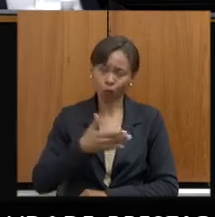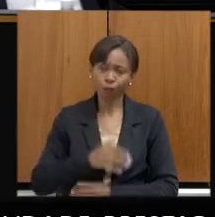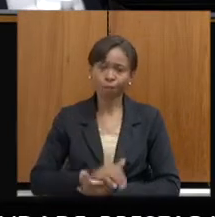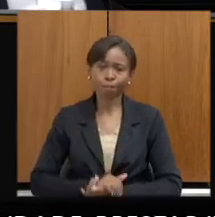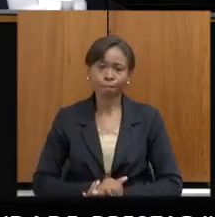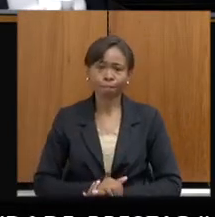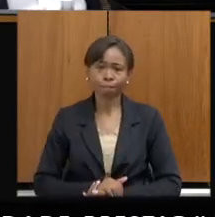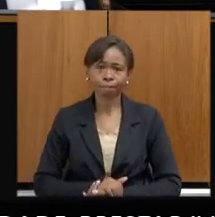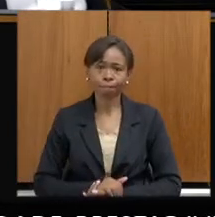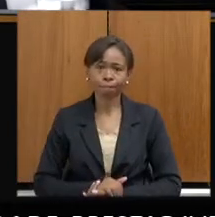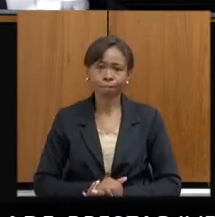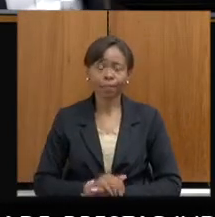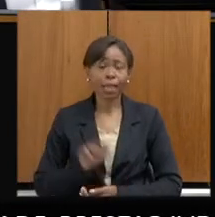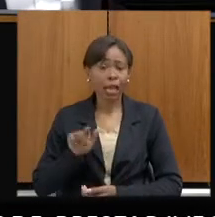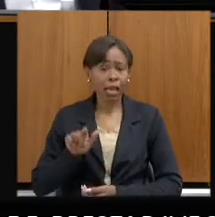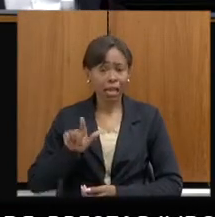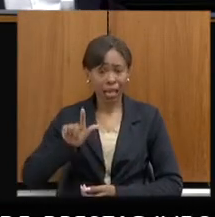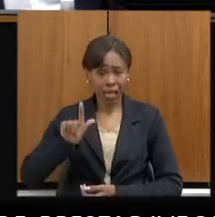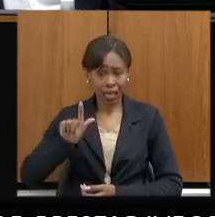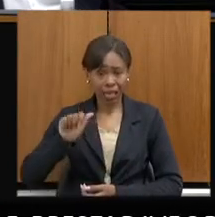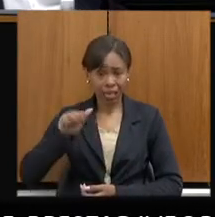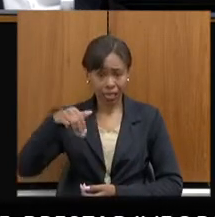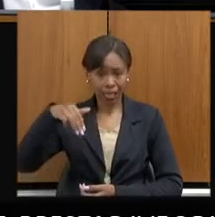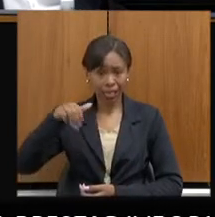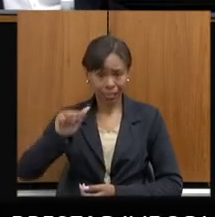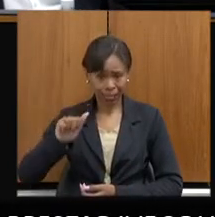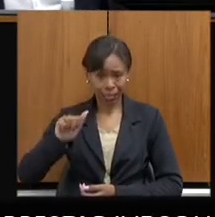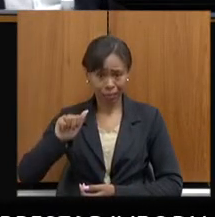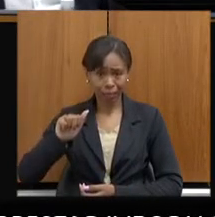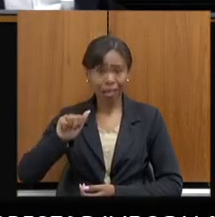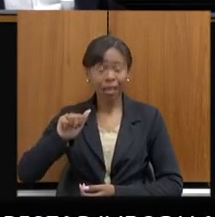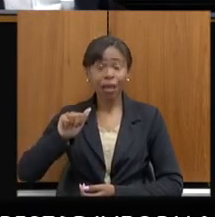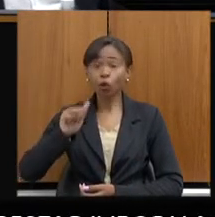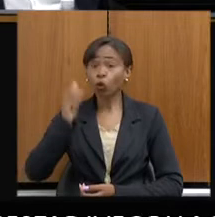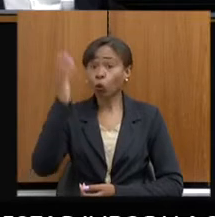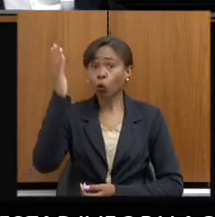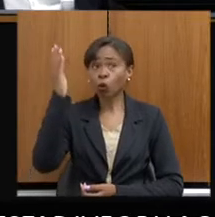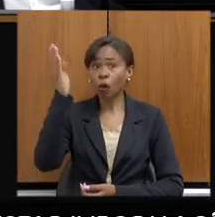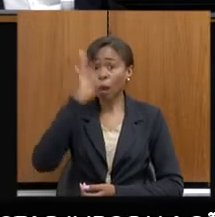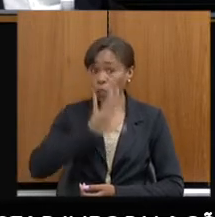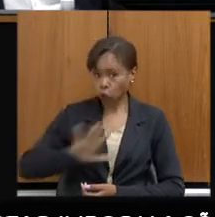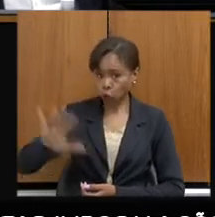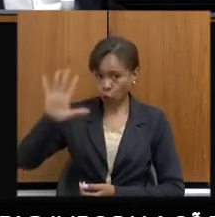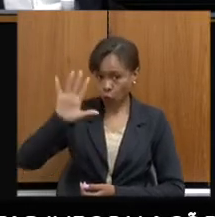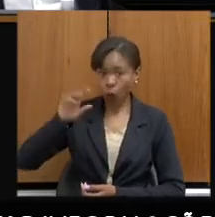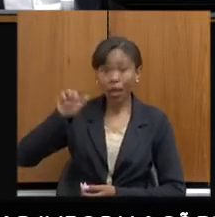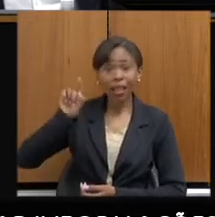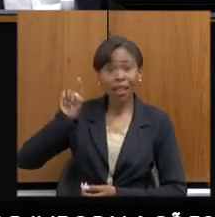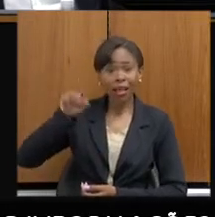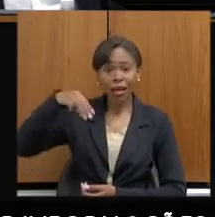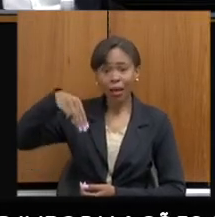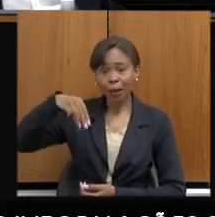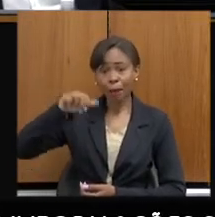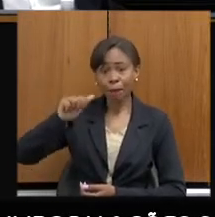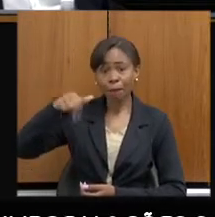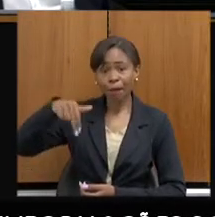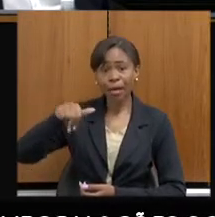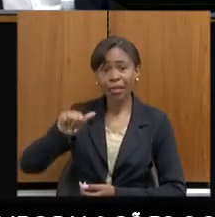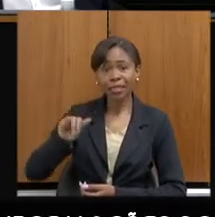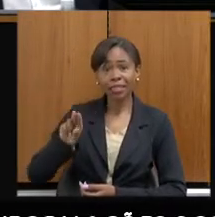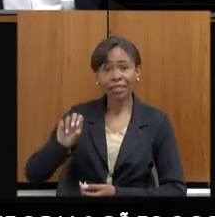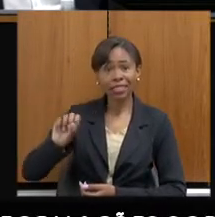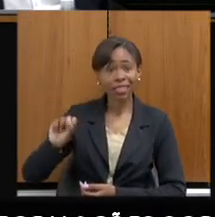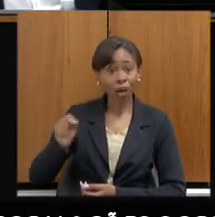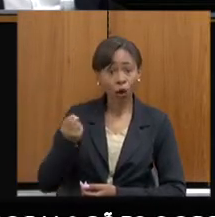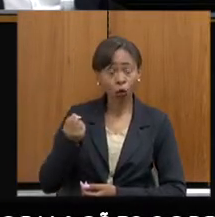e essa variante Gama que fiz de diferente foi uma variante Nacional de Manaus que nos Pegou de surpresa porque